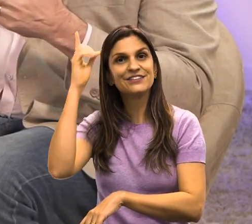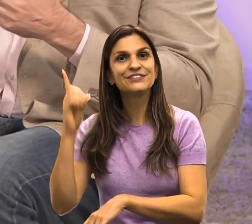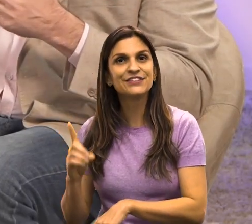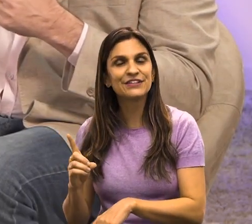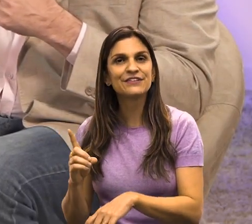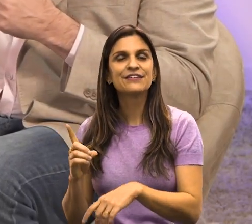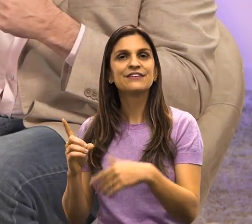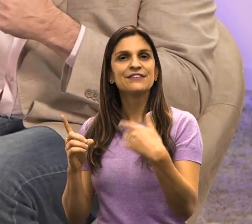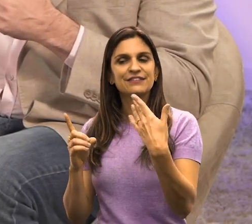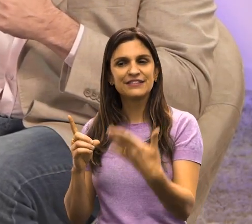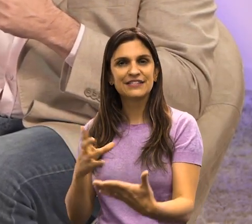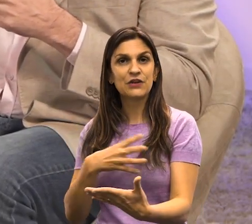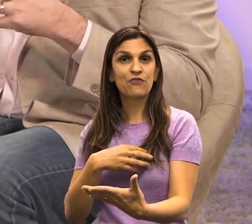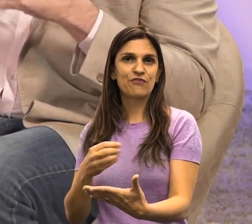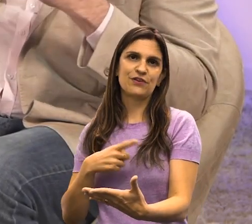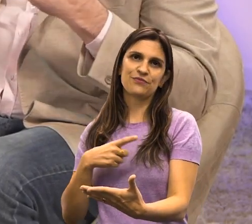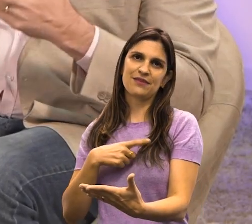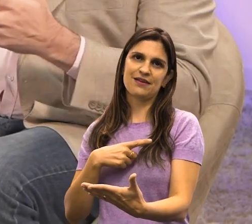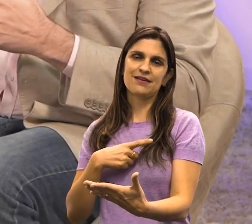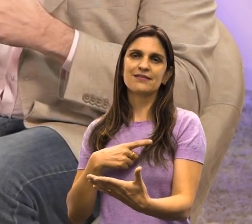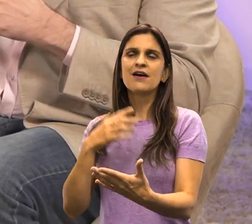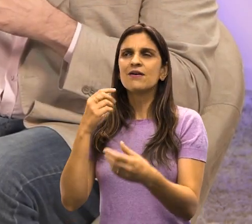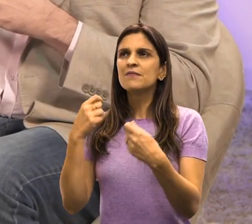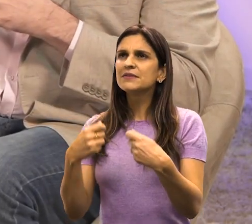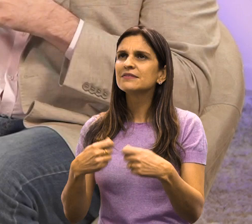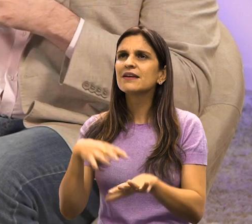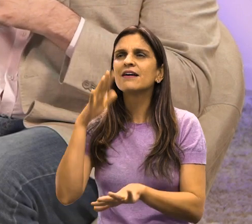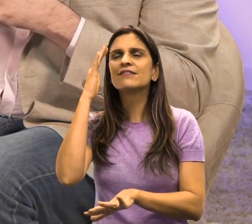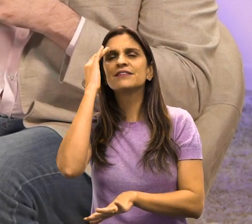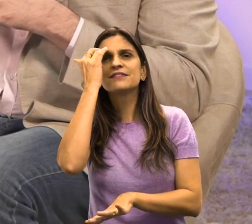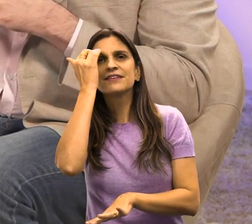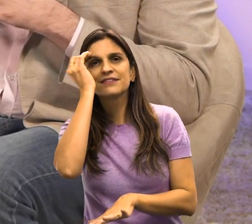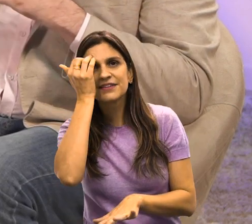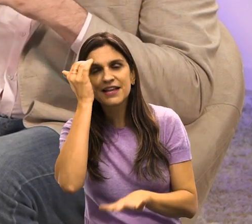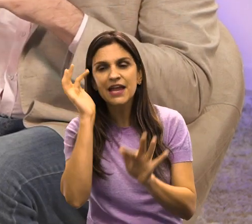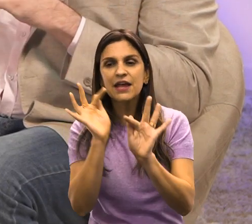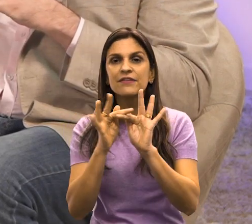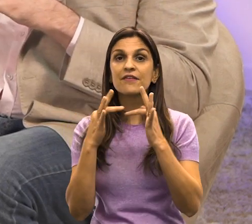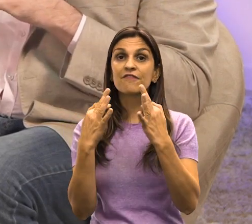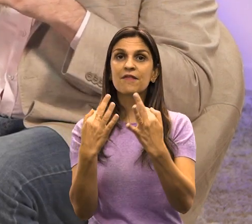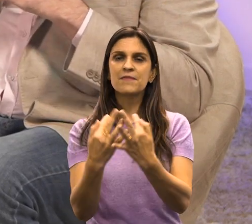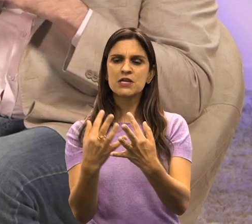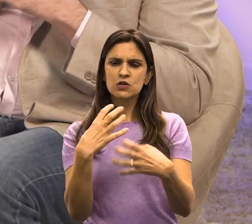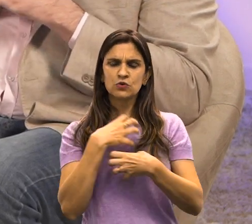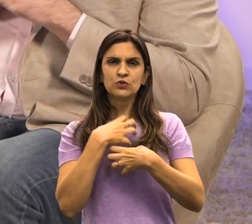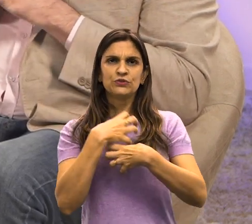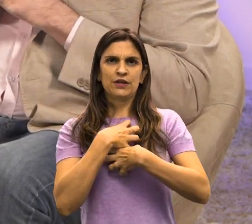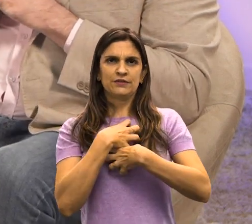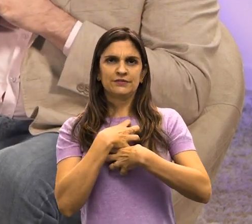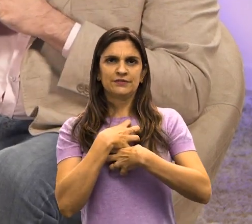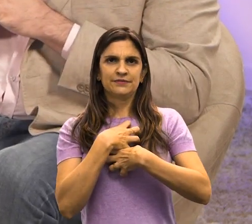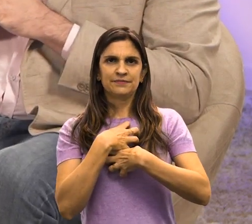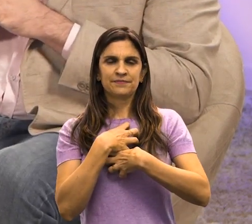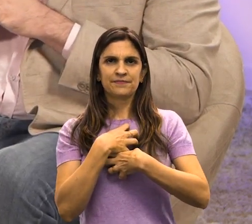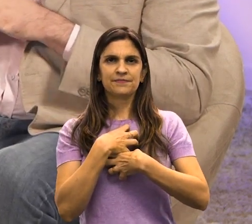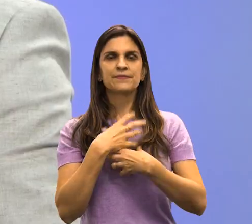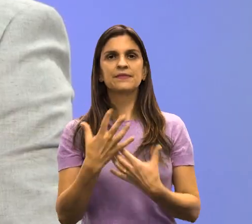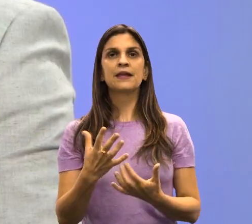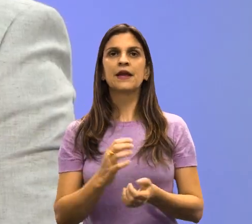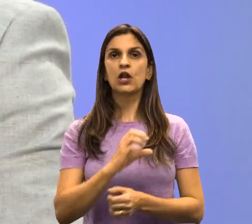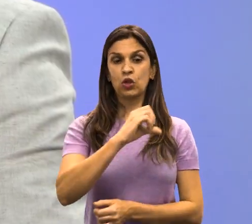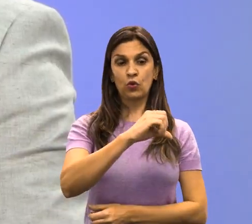projeto, né, de ouvir, né, de entender o que esse familiar está passando. Um dado muito interessante,